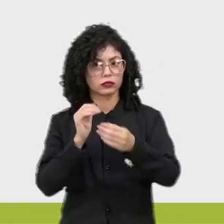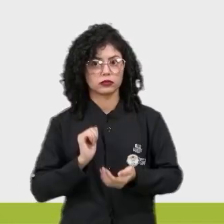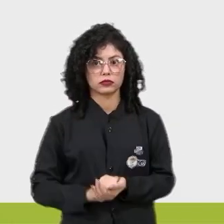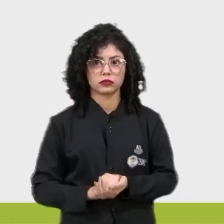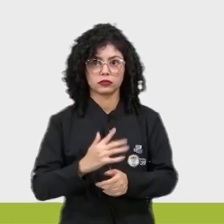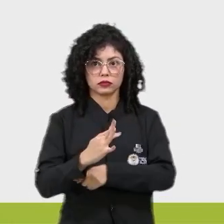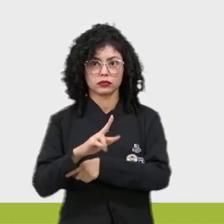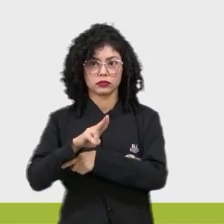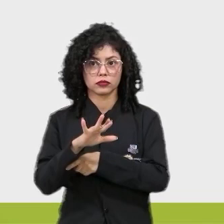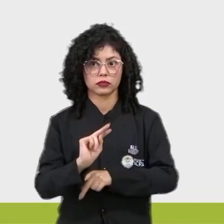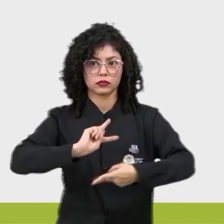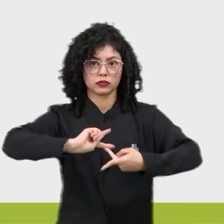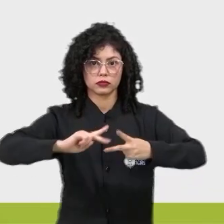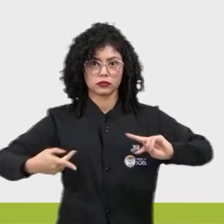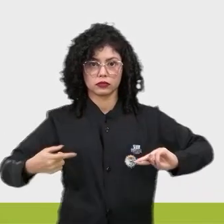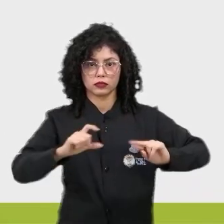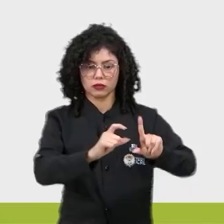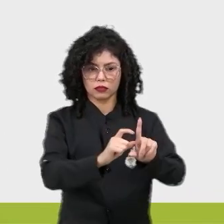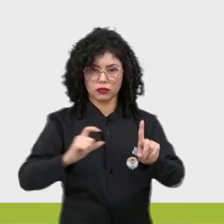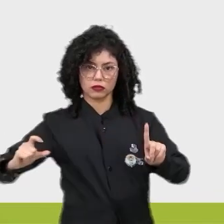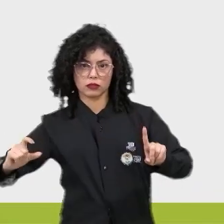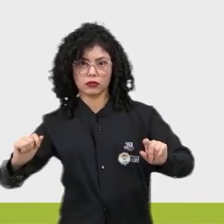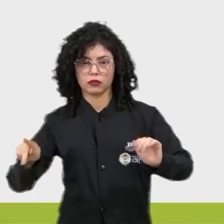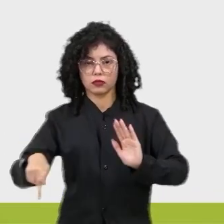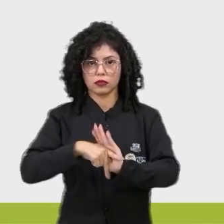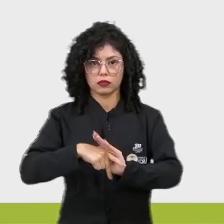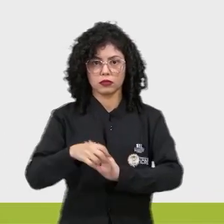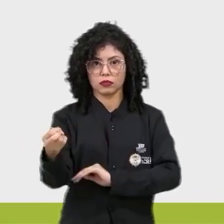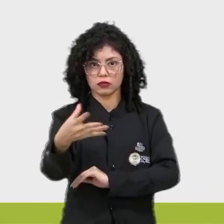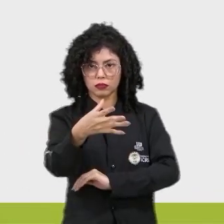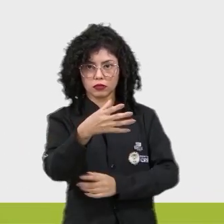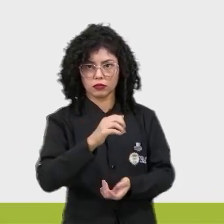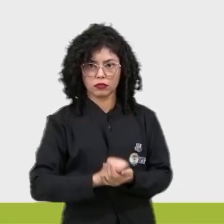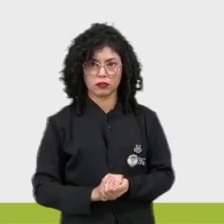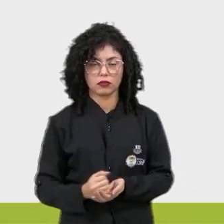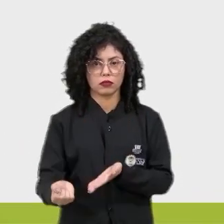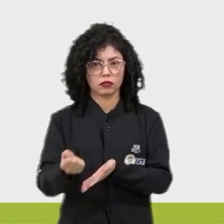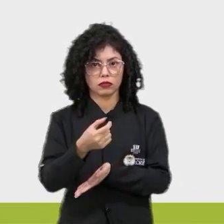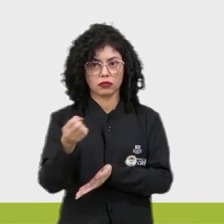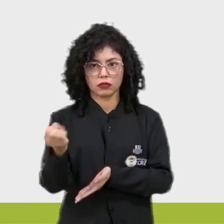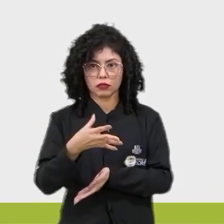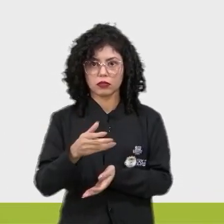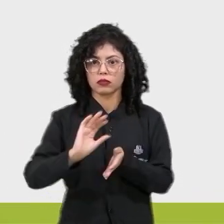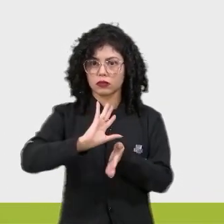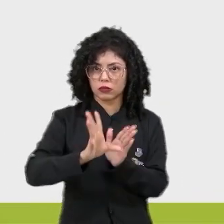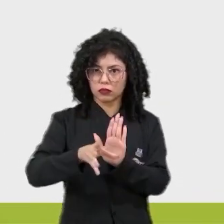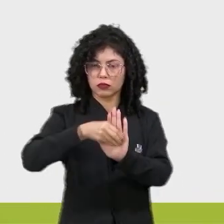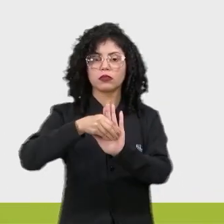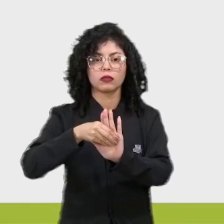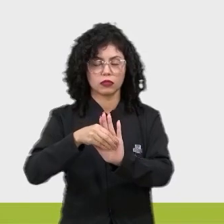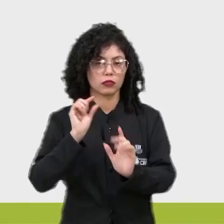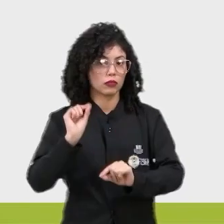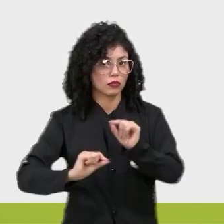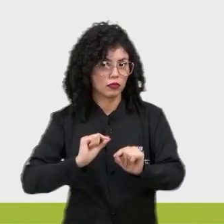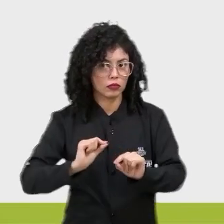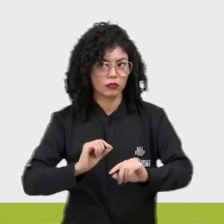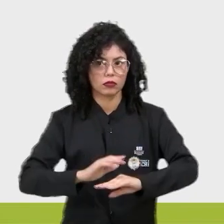fungo geneticamente modificado. Esse novo medicamento apresenta potencial aplicação